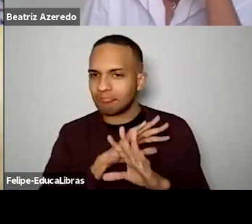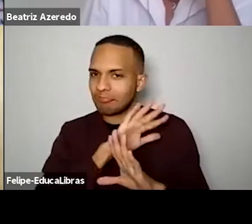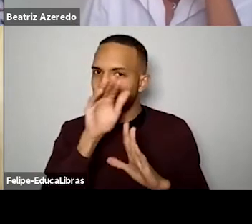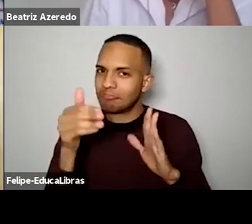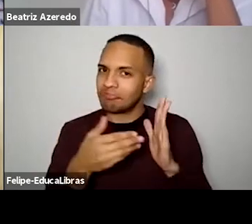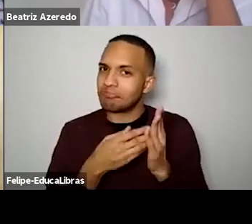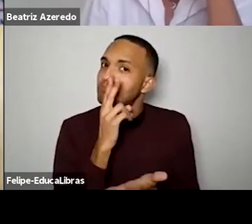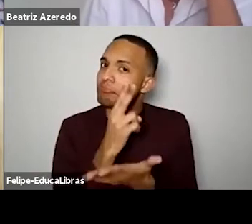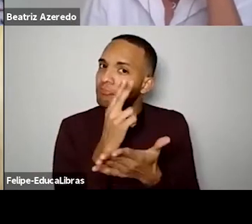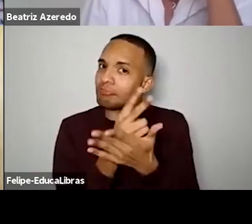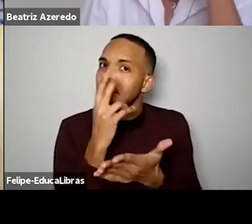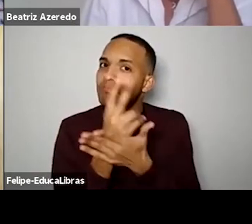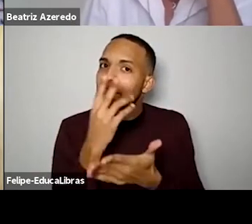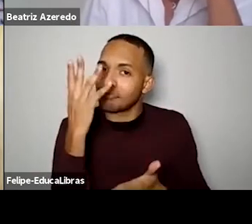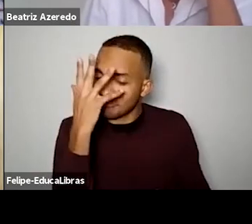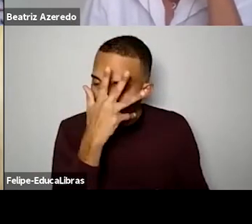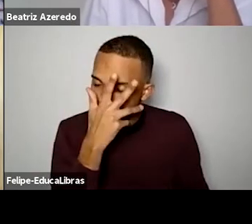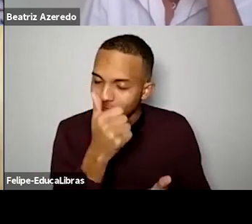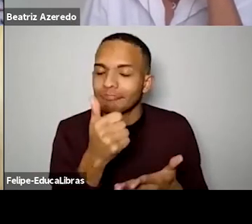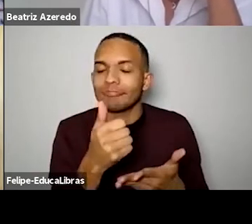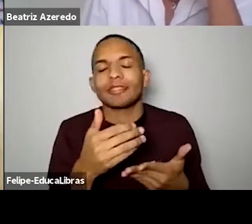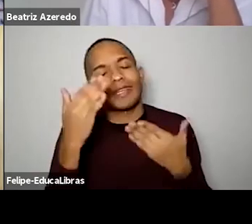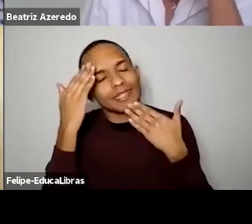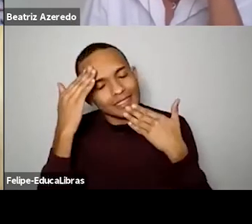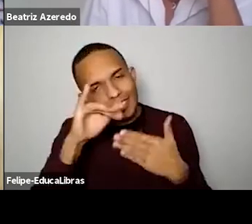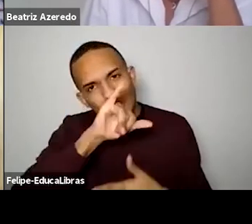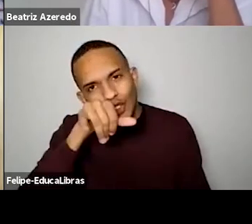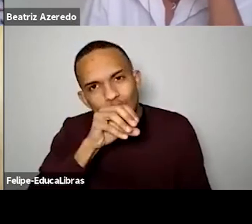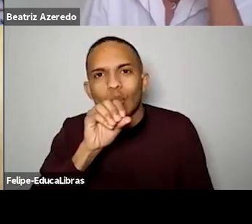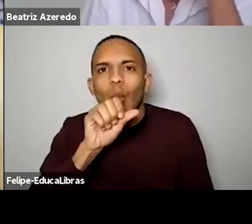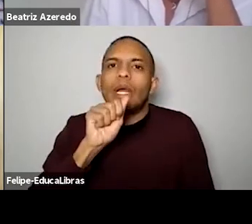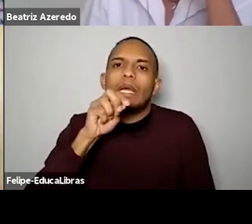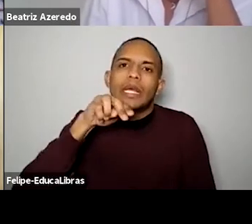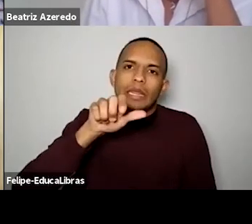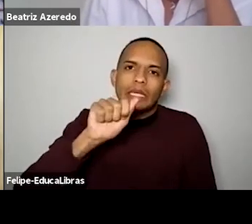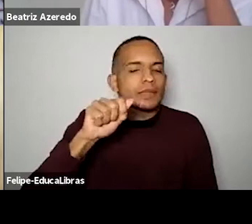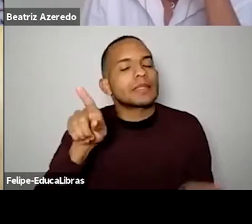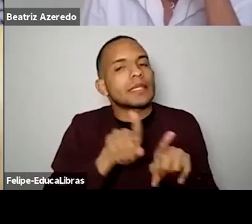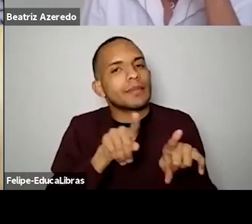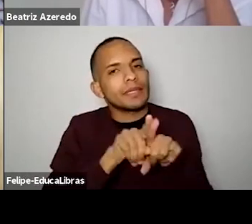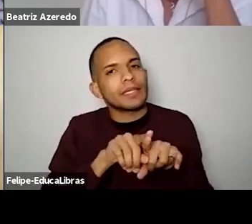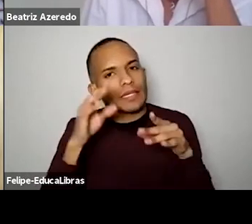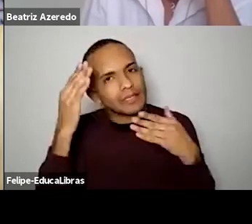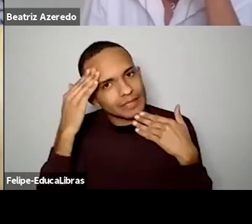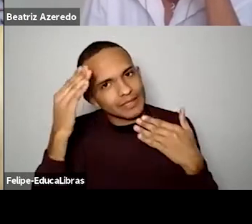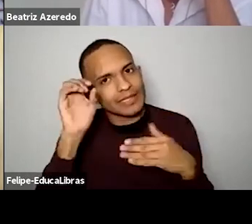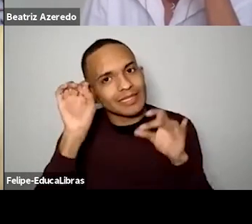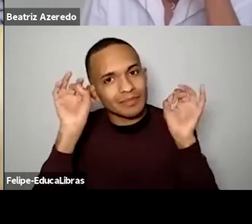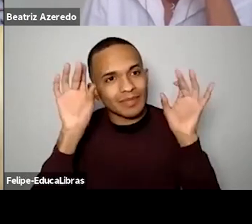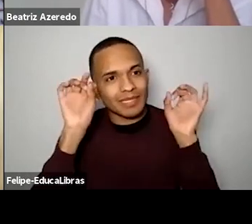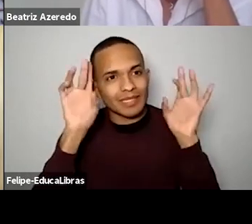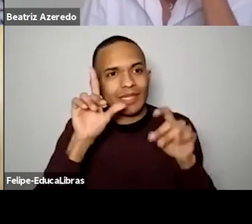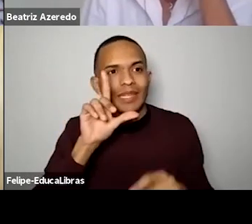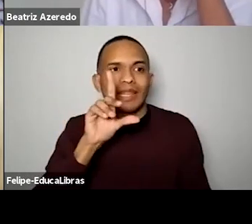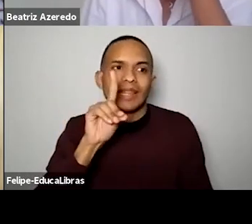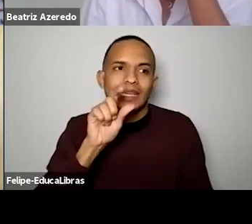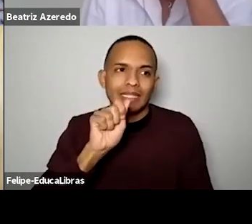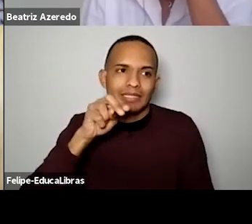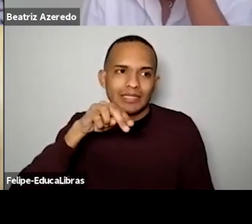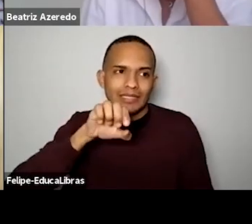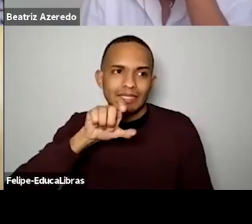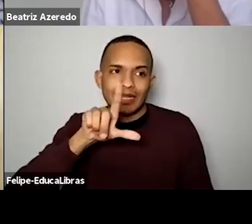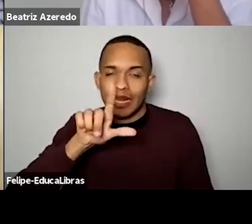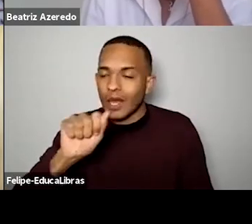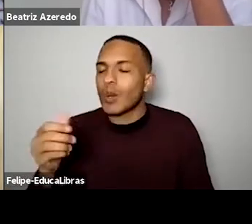belas. Agradecer a Joana, agradecer em especial a Daniele Fiabani pela